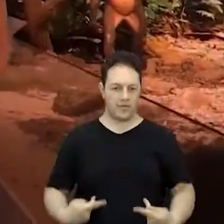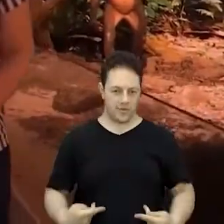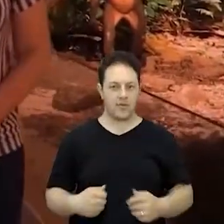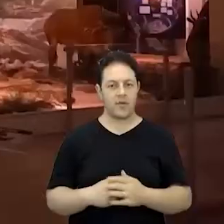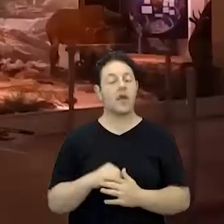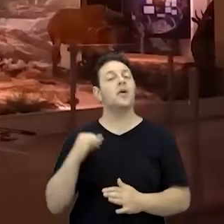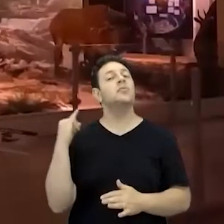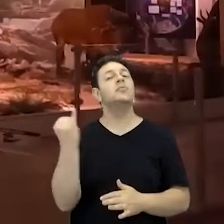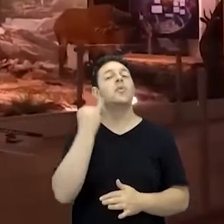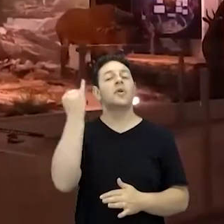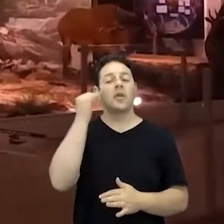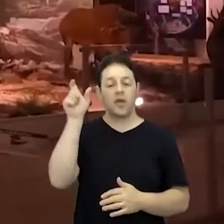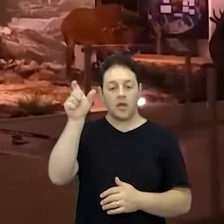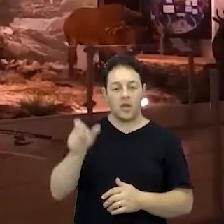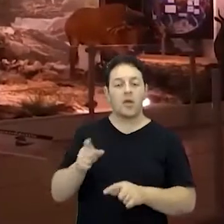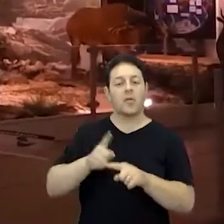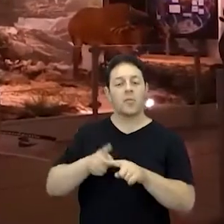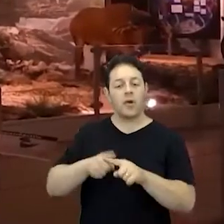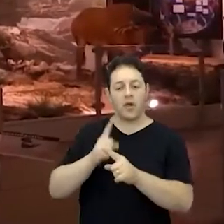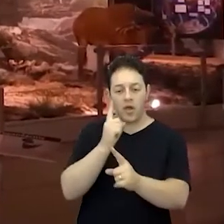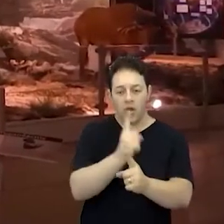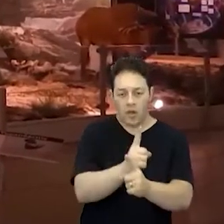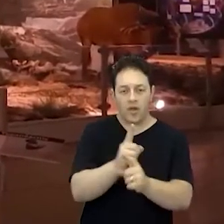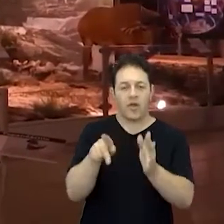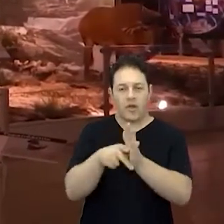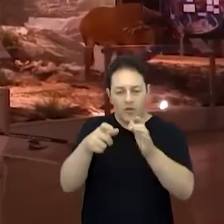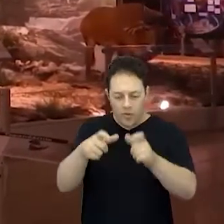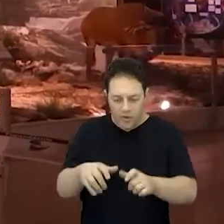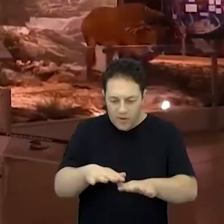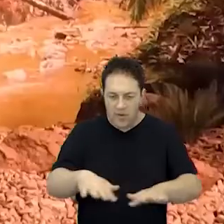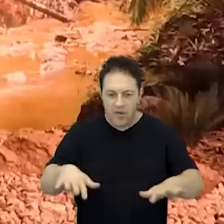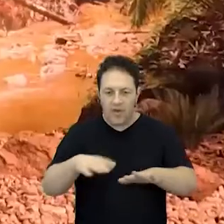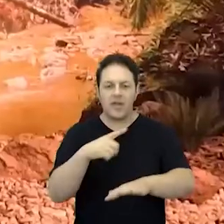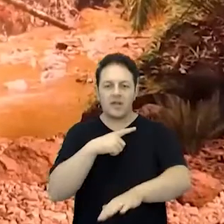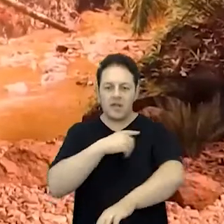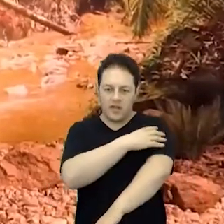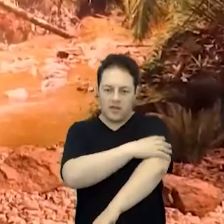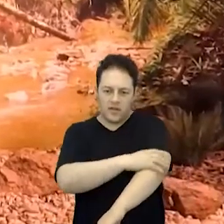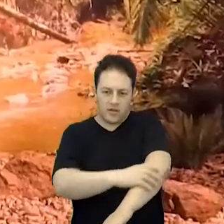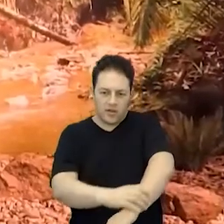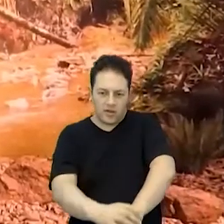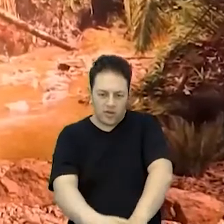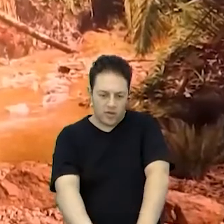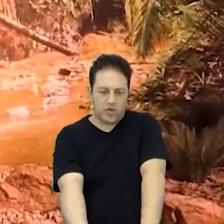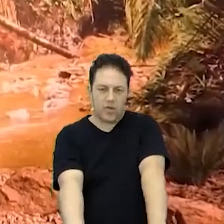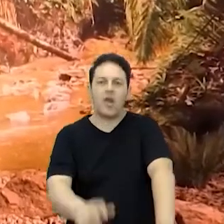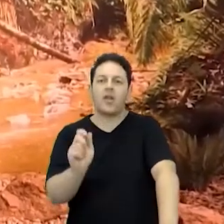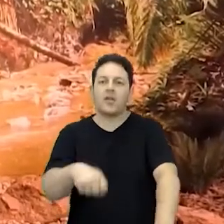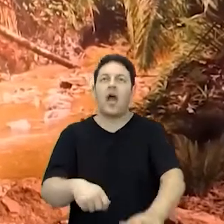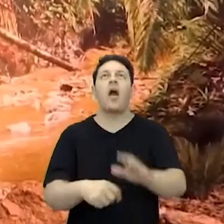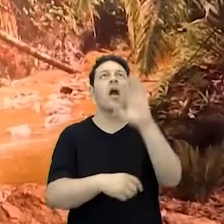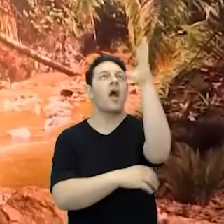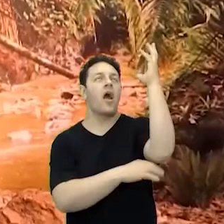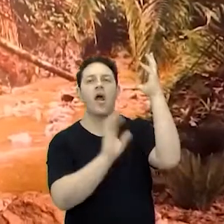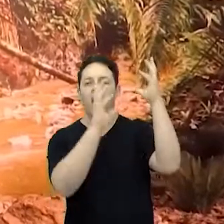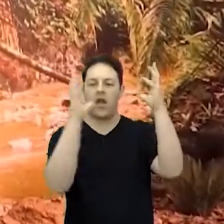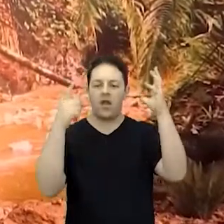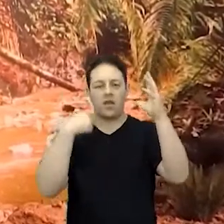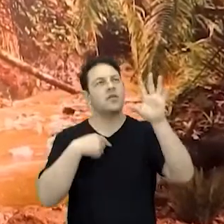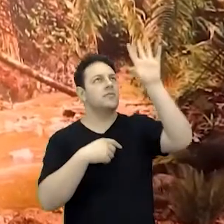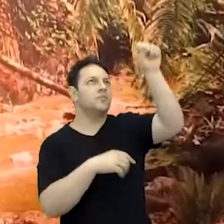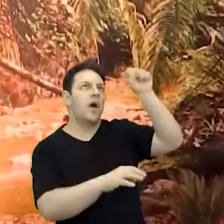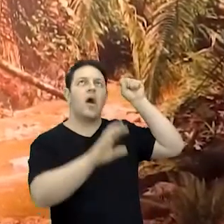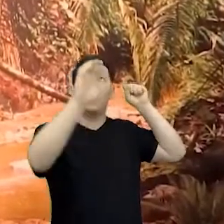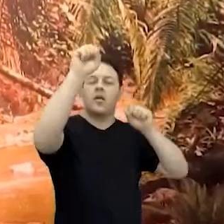importante essa espécie Porque ela foi encontrada no ambiente de Selva e ele tinha braços longos para poder se agarrar nos galhos das Árvores né